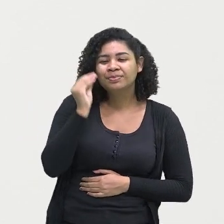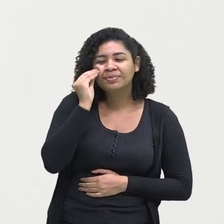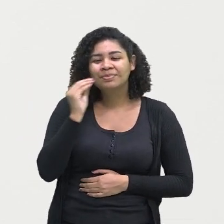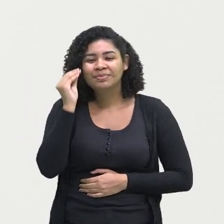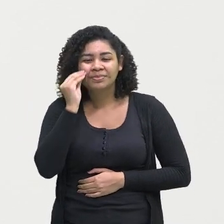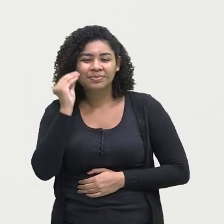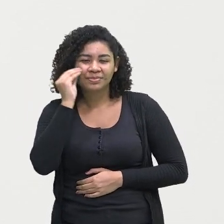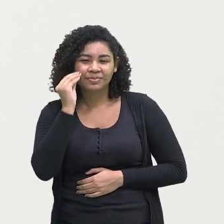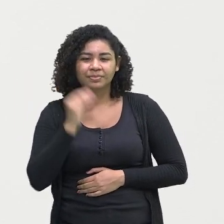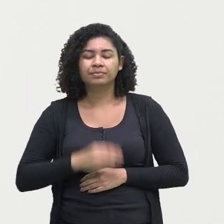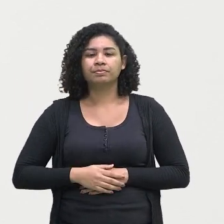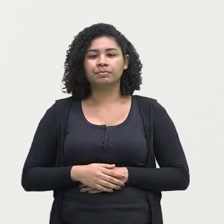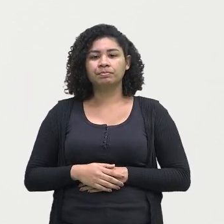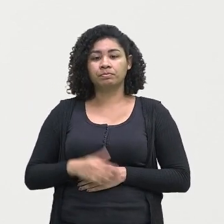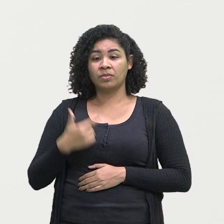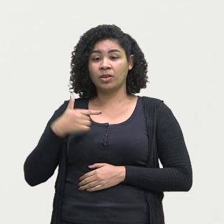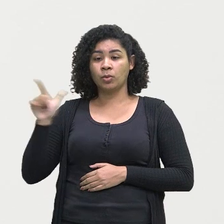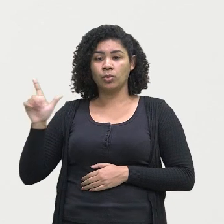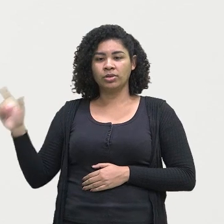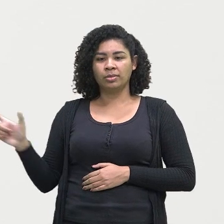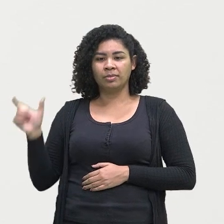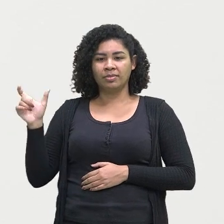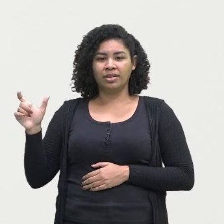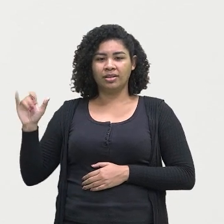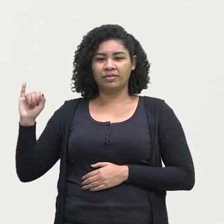só, intoxication,